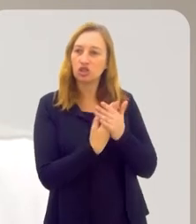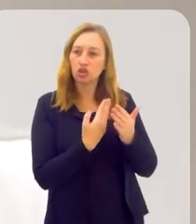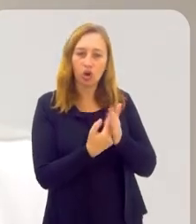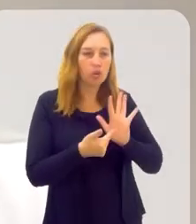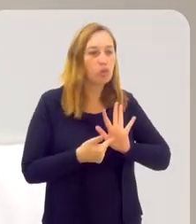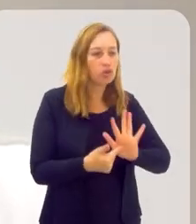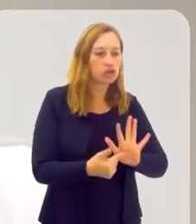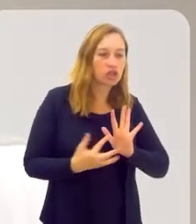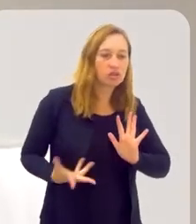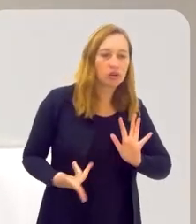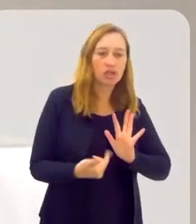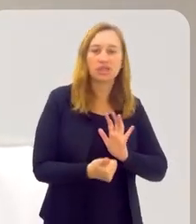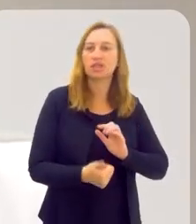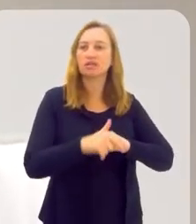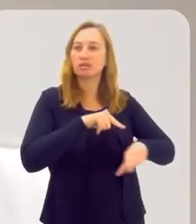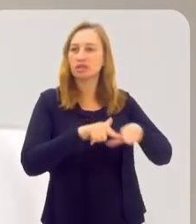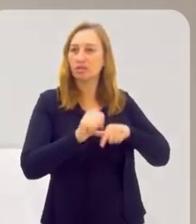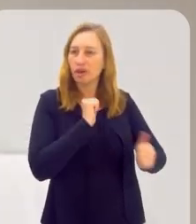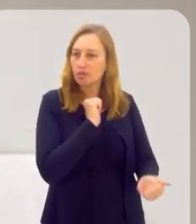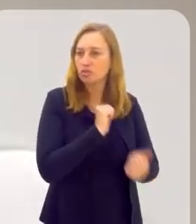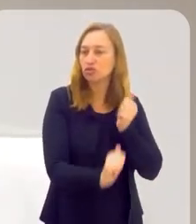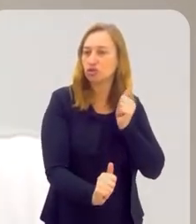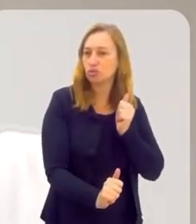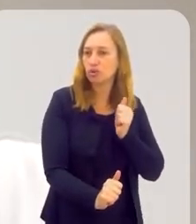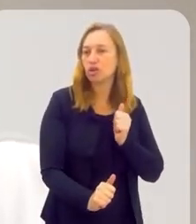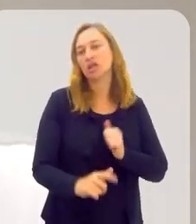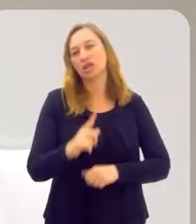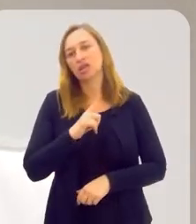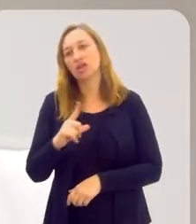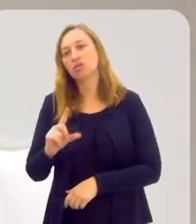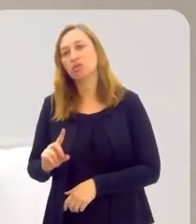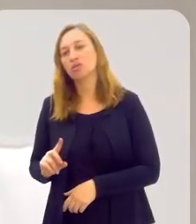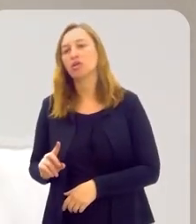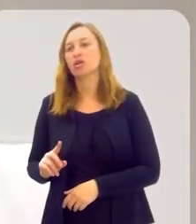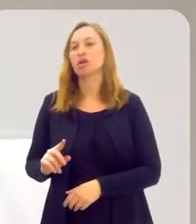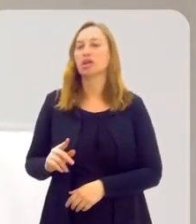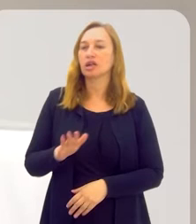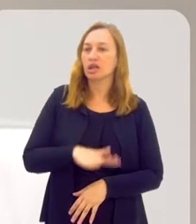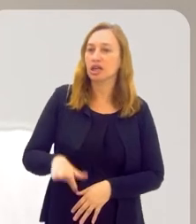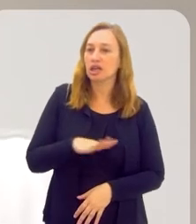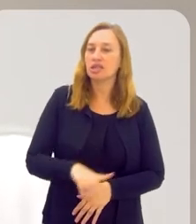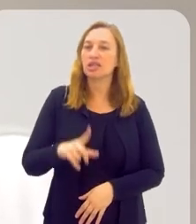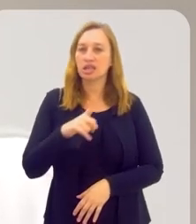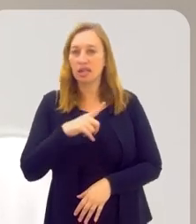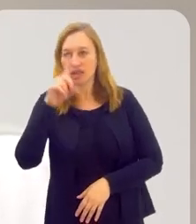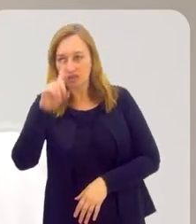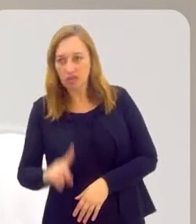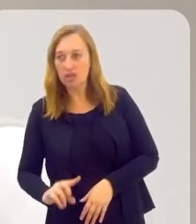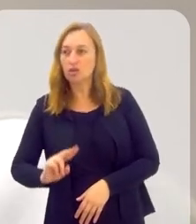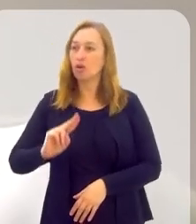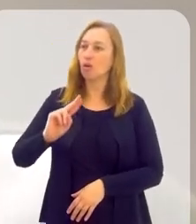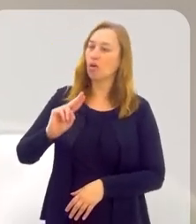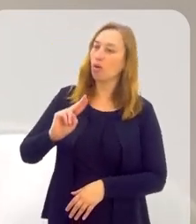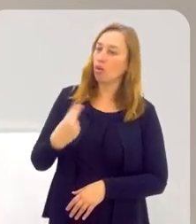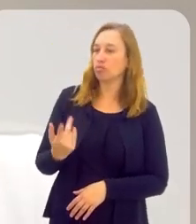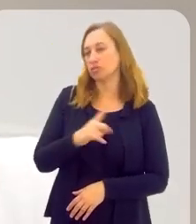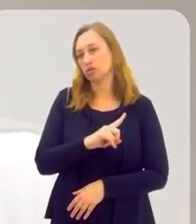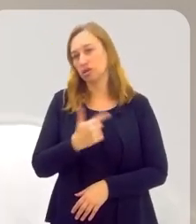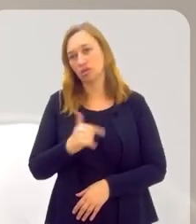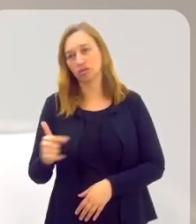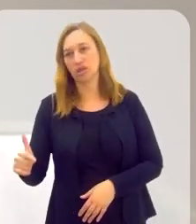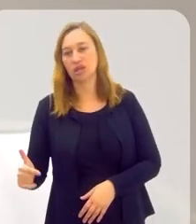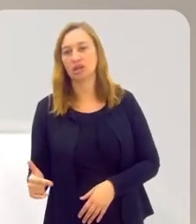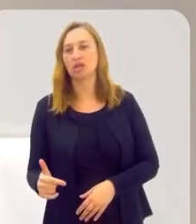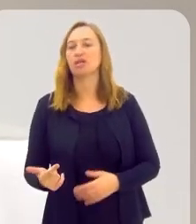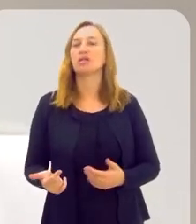percurso, conversar um bocadinho com os alunos, aqueles que têm e os que não têm deficiência, e eles perceberem também que foi possível